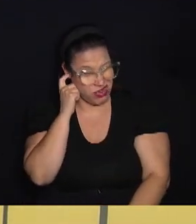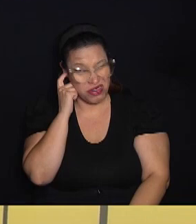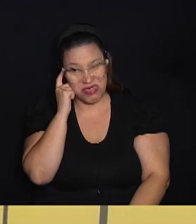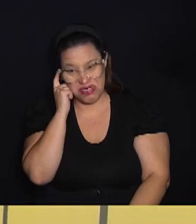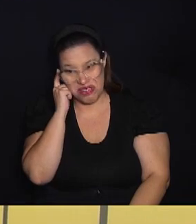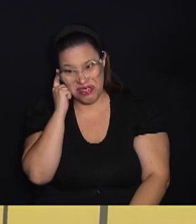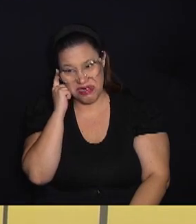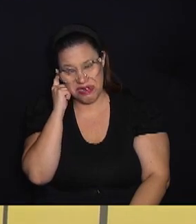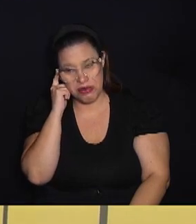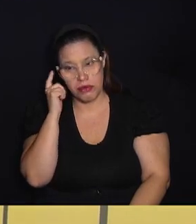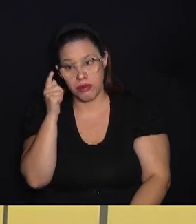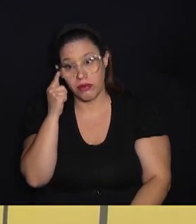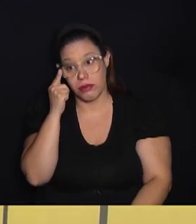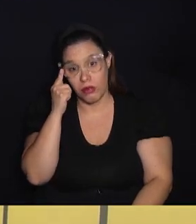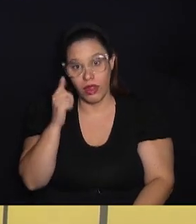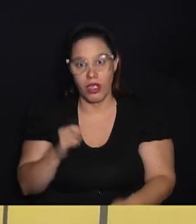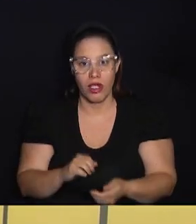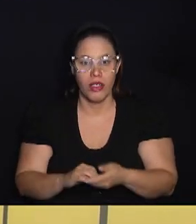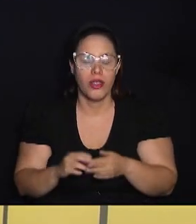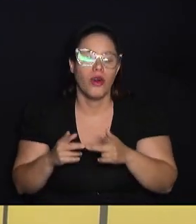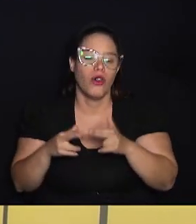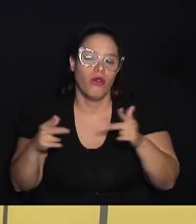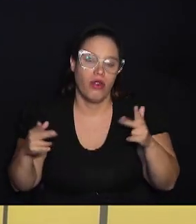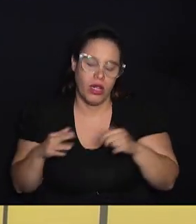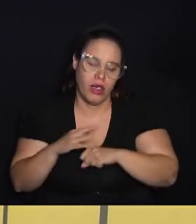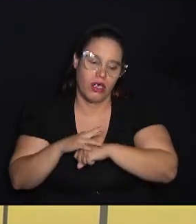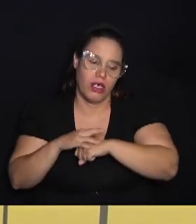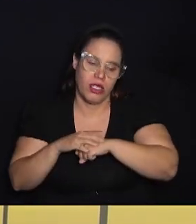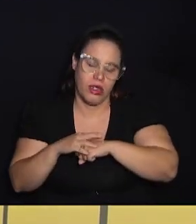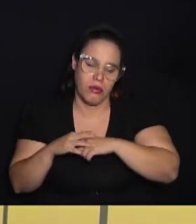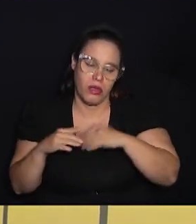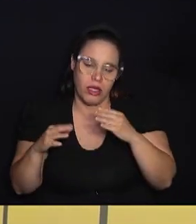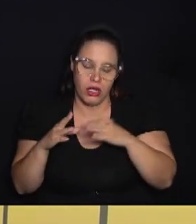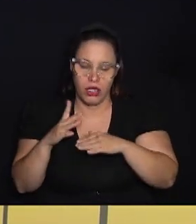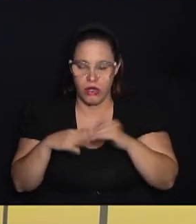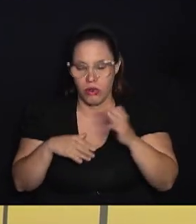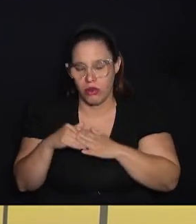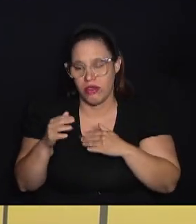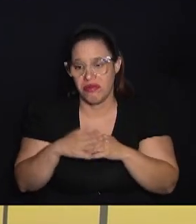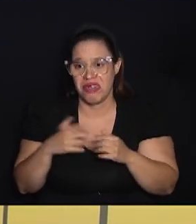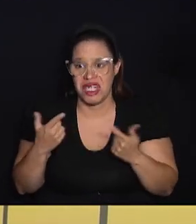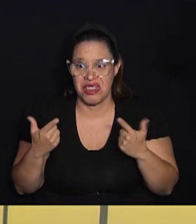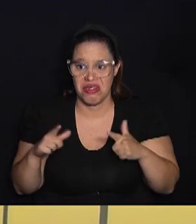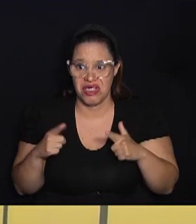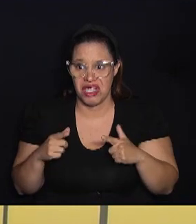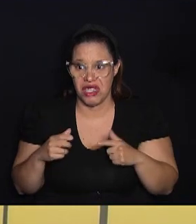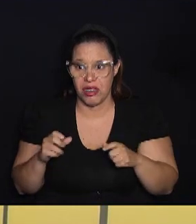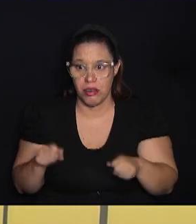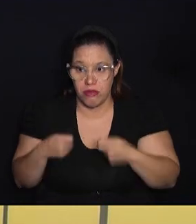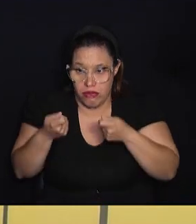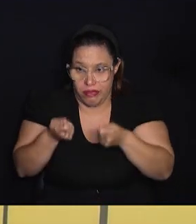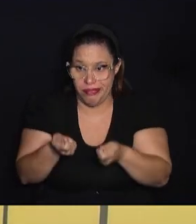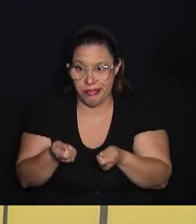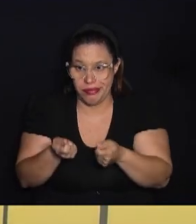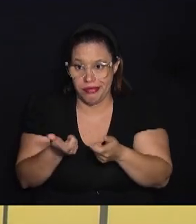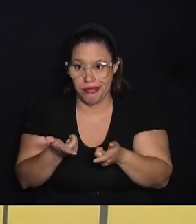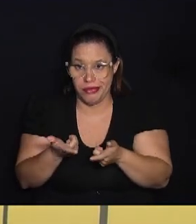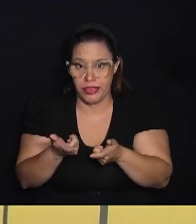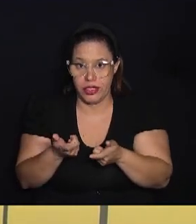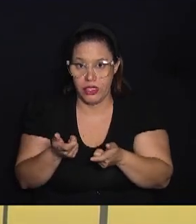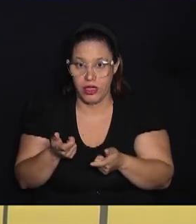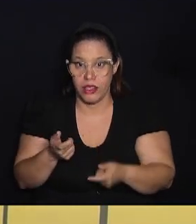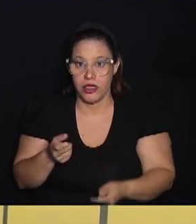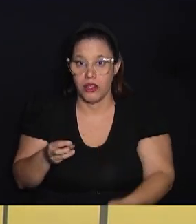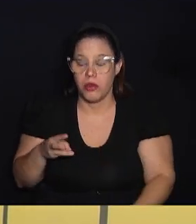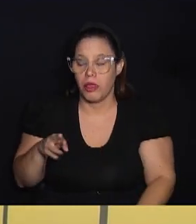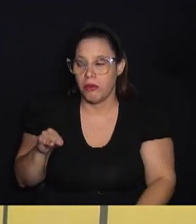complementares em saúde depois de fazerem vários tratamentos sem sucesso depois de uma medicina hegemônica né uma medicina Nossa que falhou